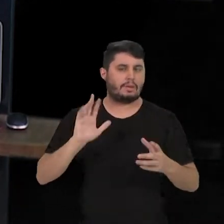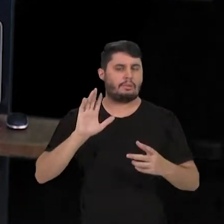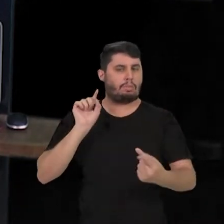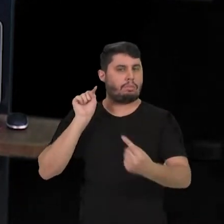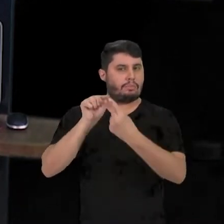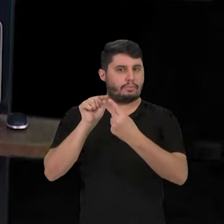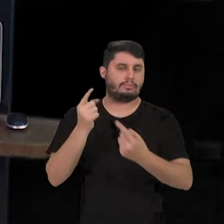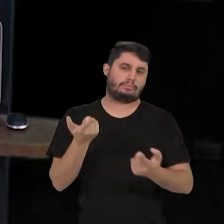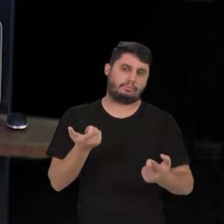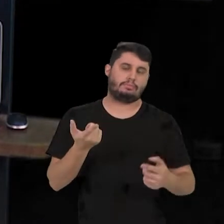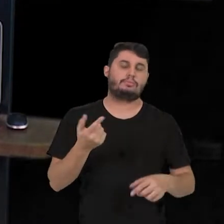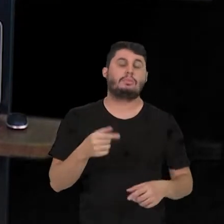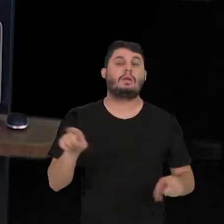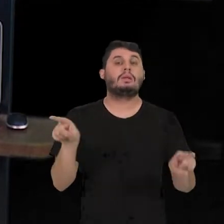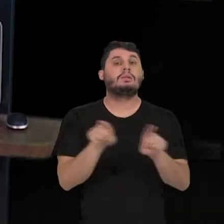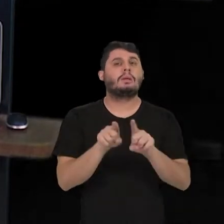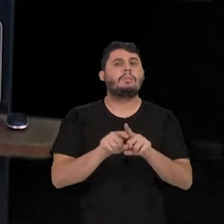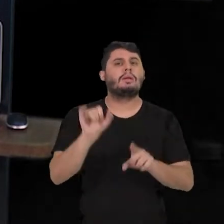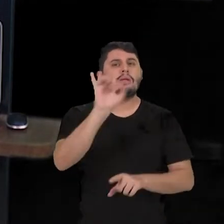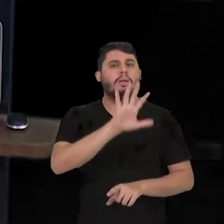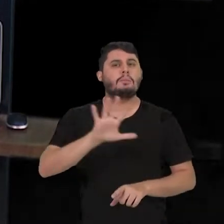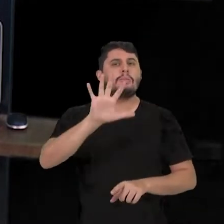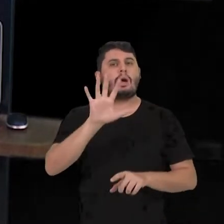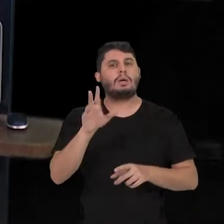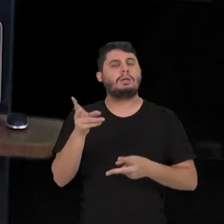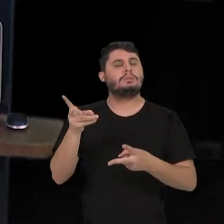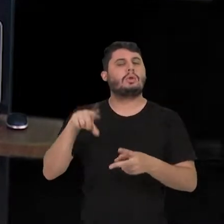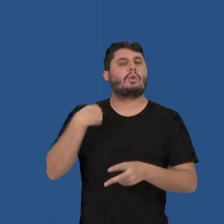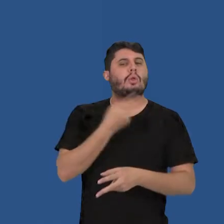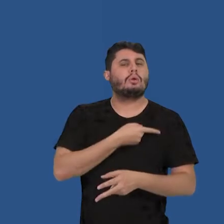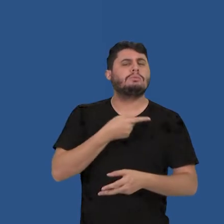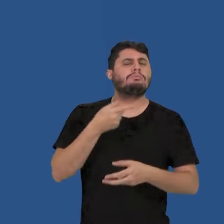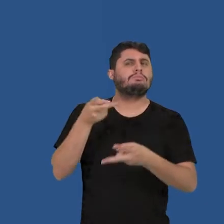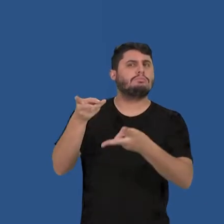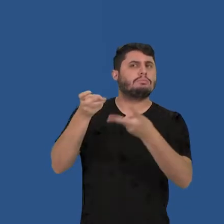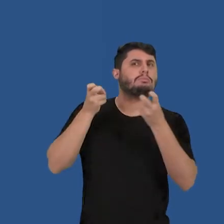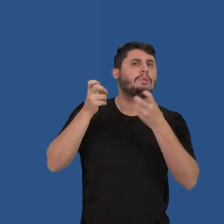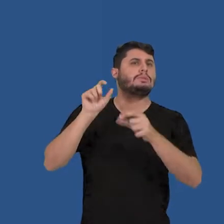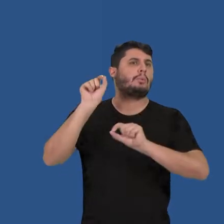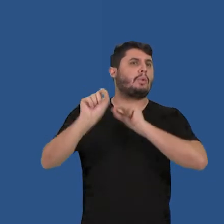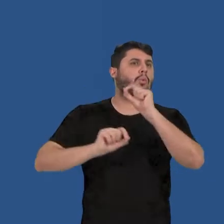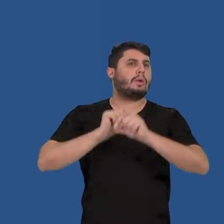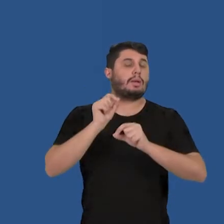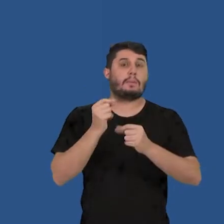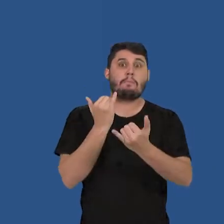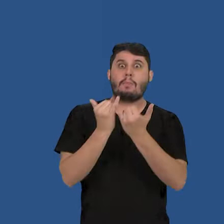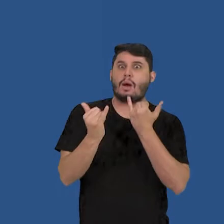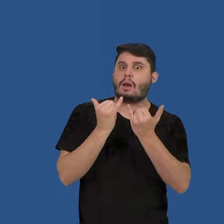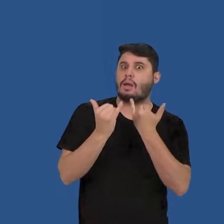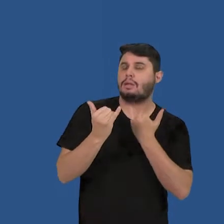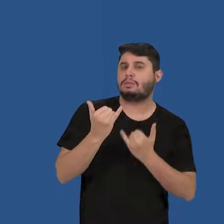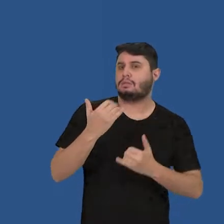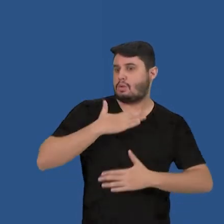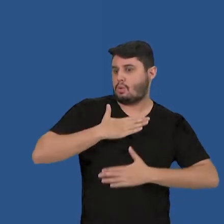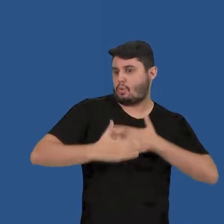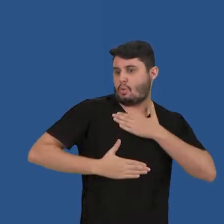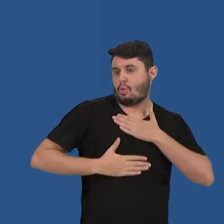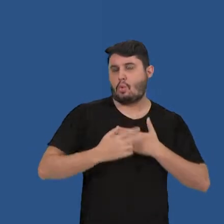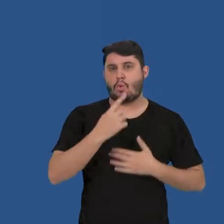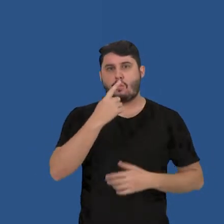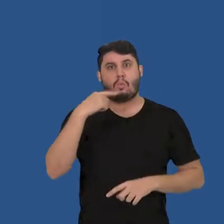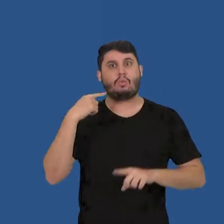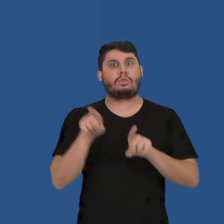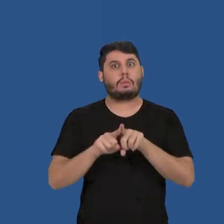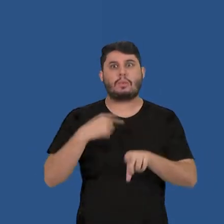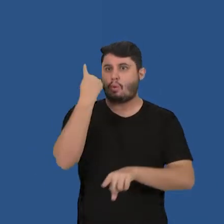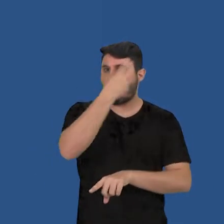para a gente. Essa figura também diz algumas coisas. Por exemplo, eles são muito parecidos, né? Muito parecidos na fisionomia, muito parecidos na vestimenta também.